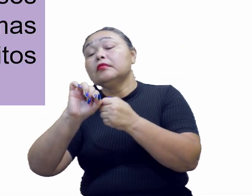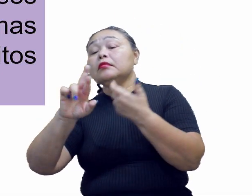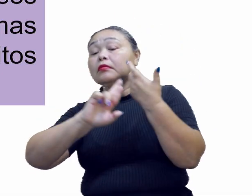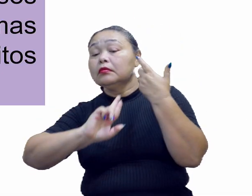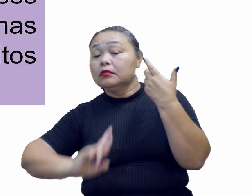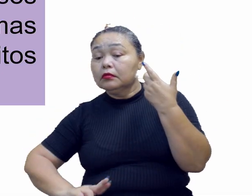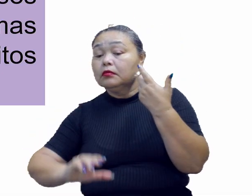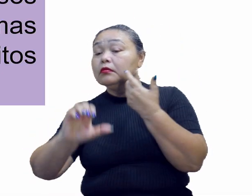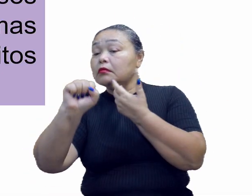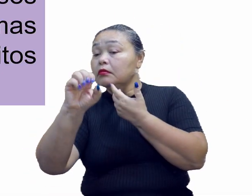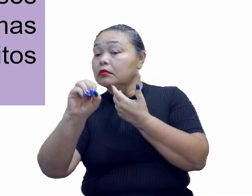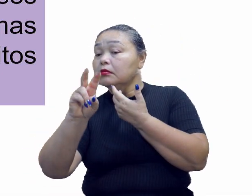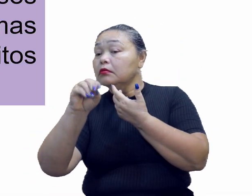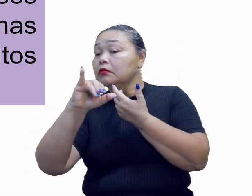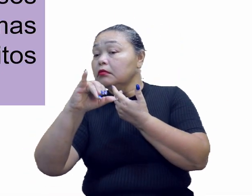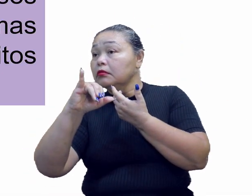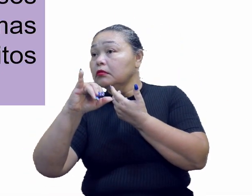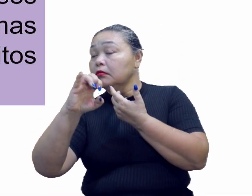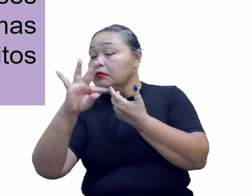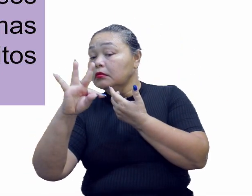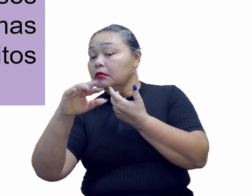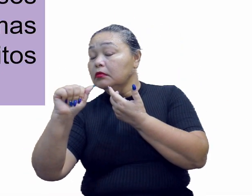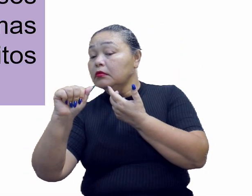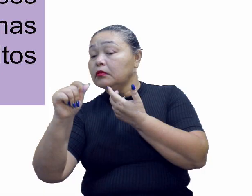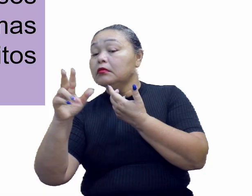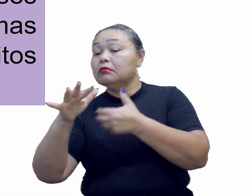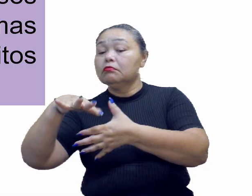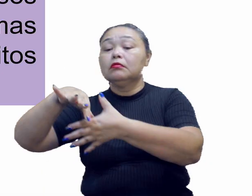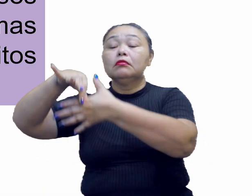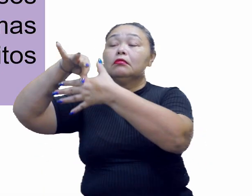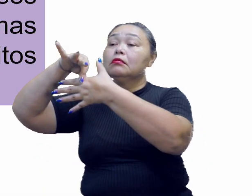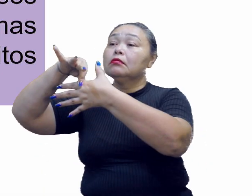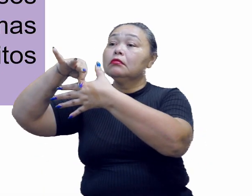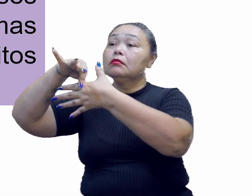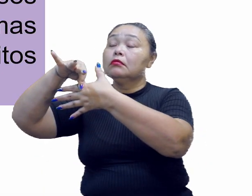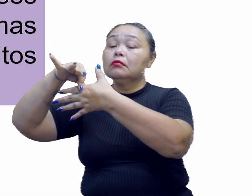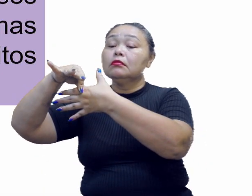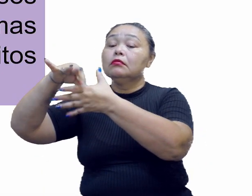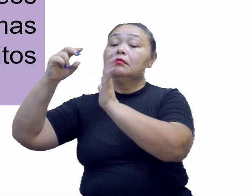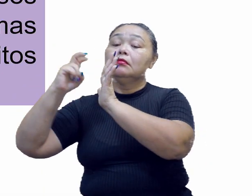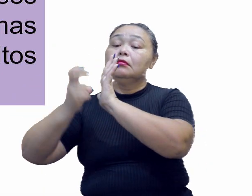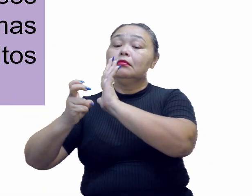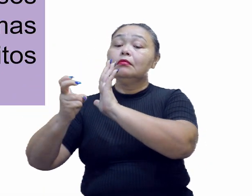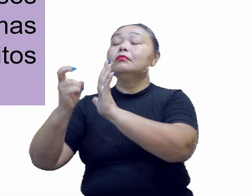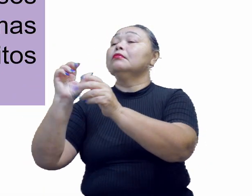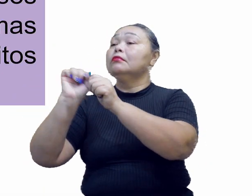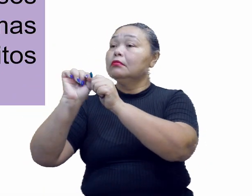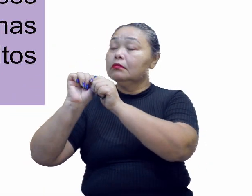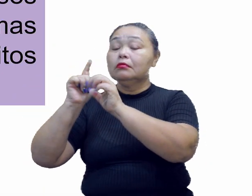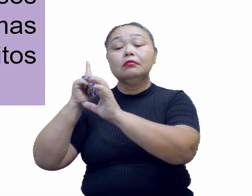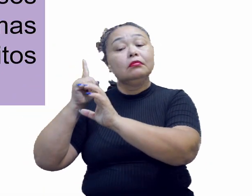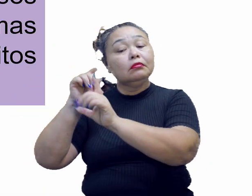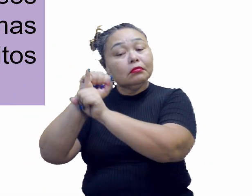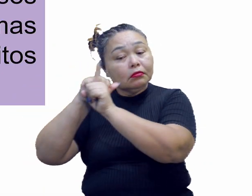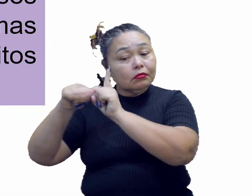Repúblicas Socialistas Soviéticas, o líder dos partidos socialistas.